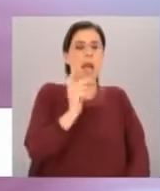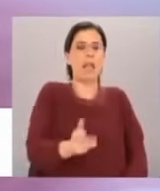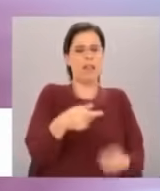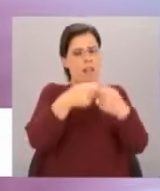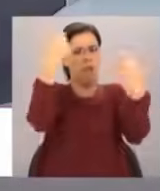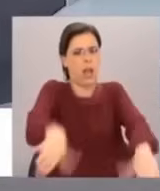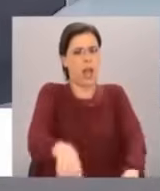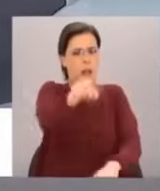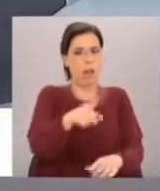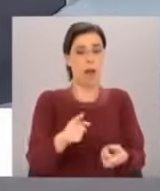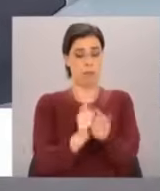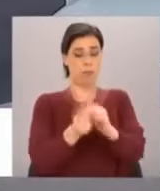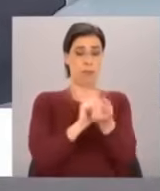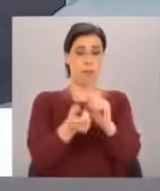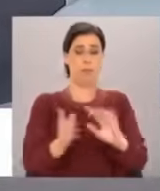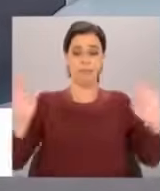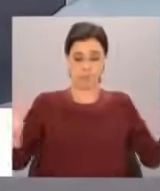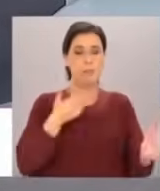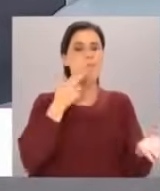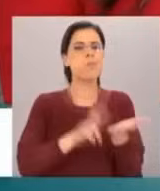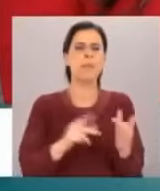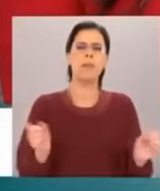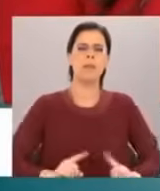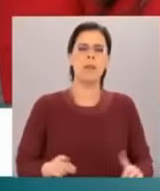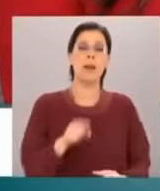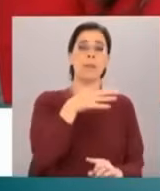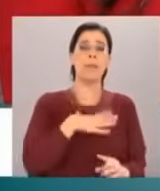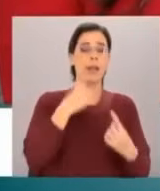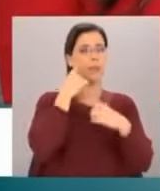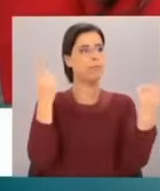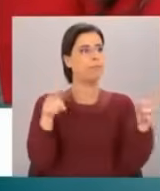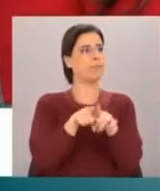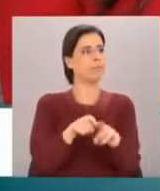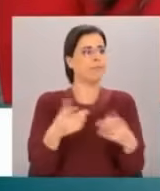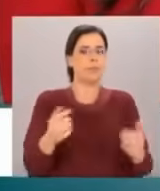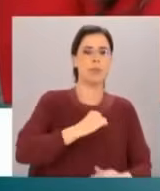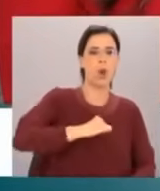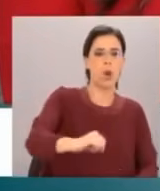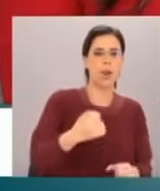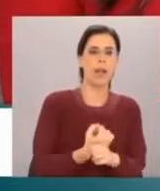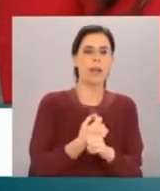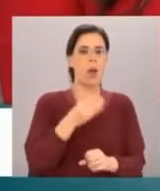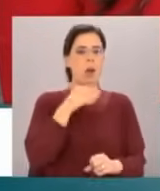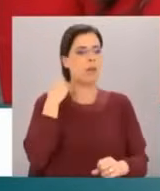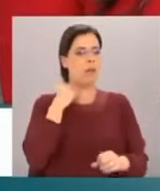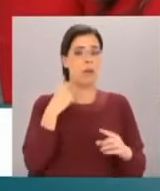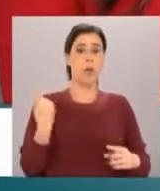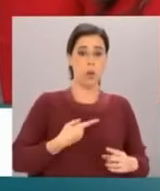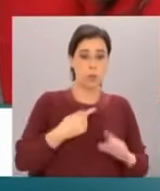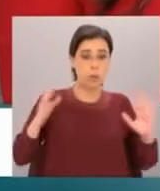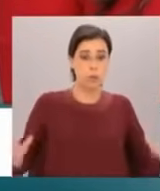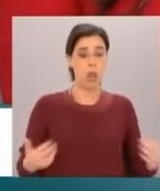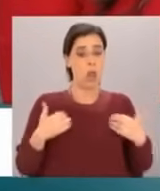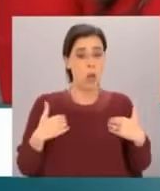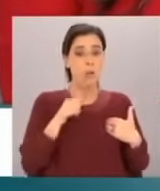até que fica mal e aqui é um pouco contraditório agora não é verdade isso que eu ainda explicar passar a ideia que é contra atividades barbas mas todos somos